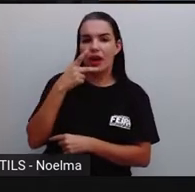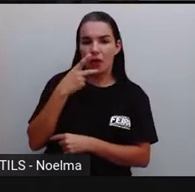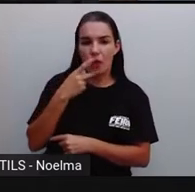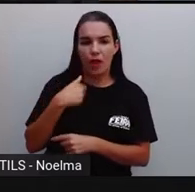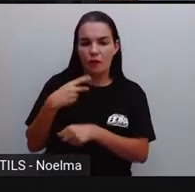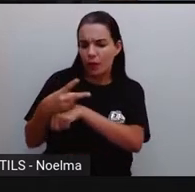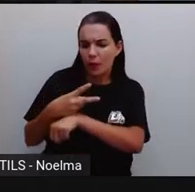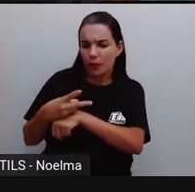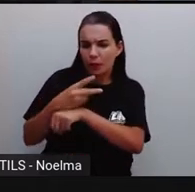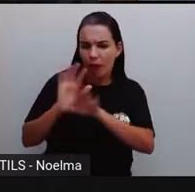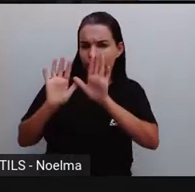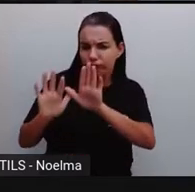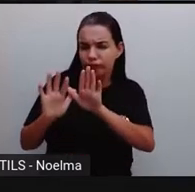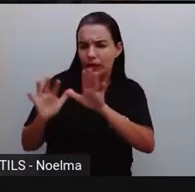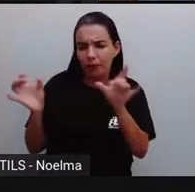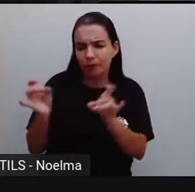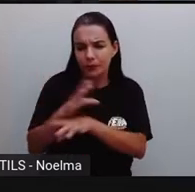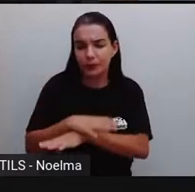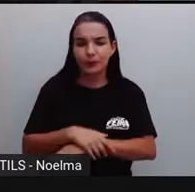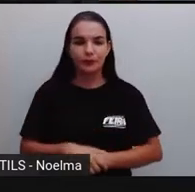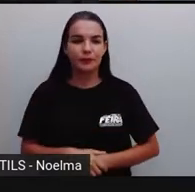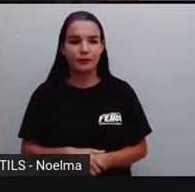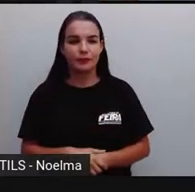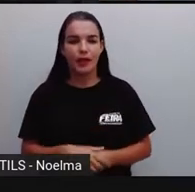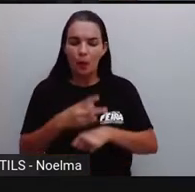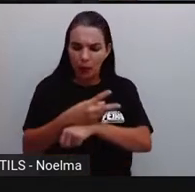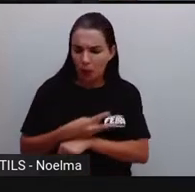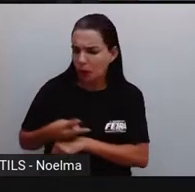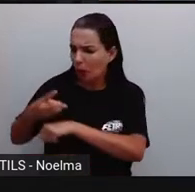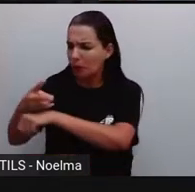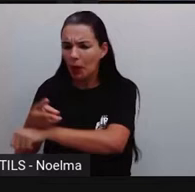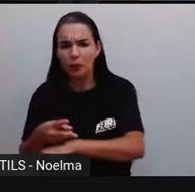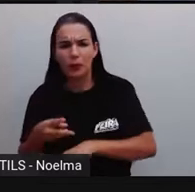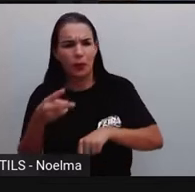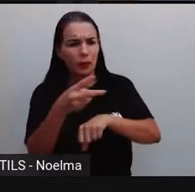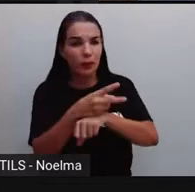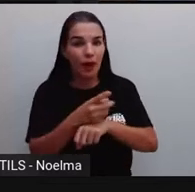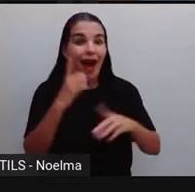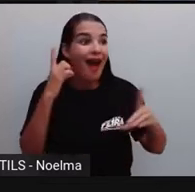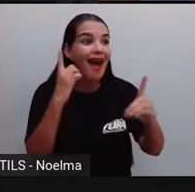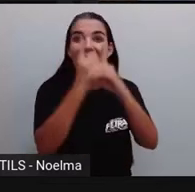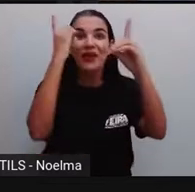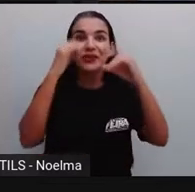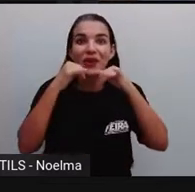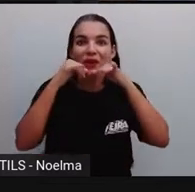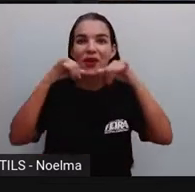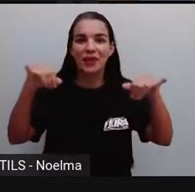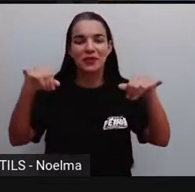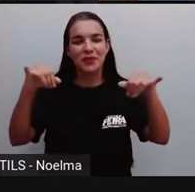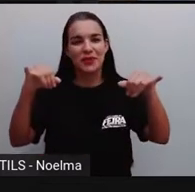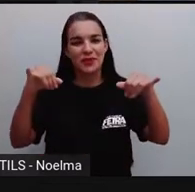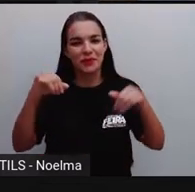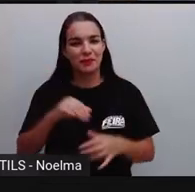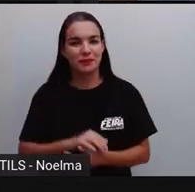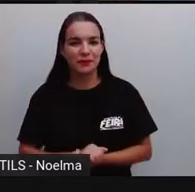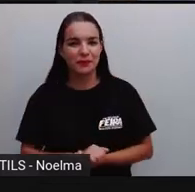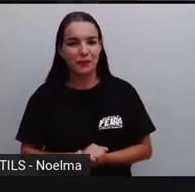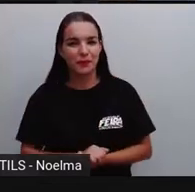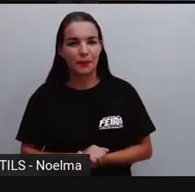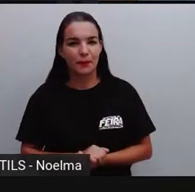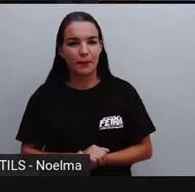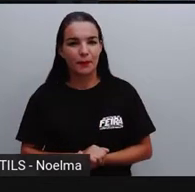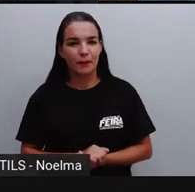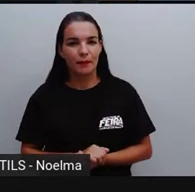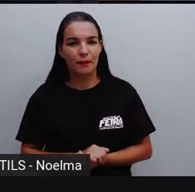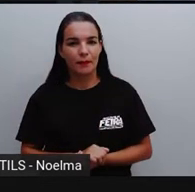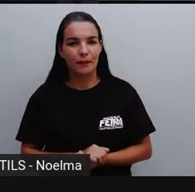procurar e já já resolvemos isso. Procurou, procurou até que encontrou o anúncio.